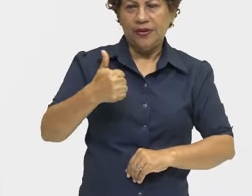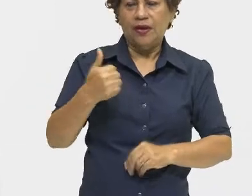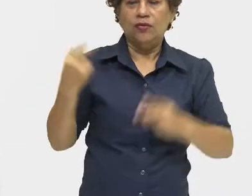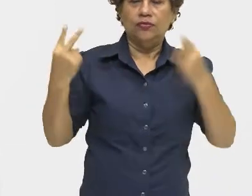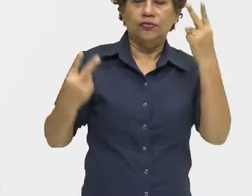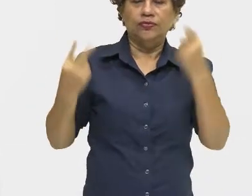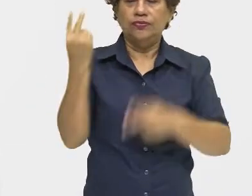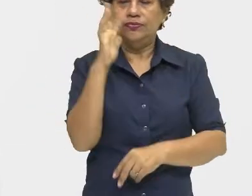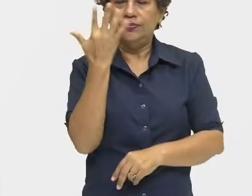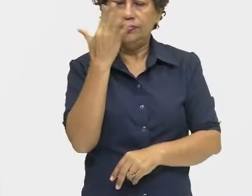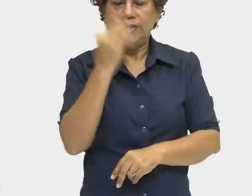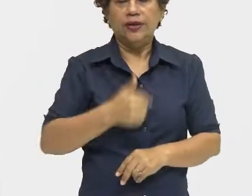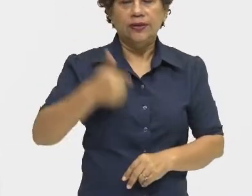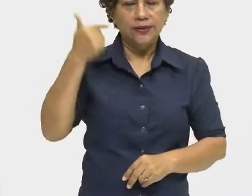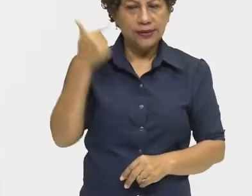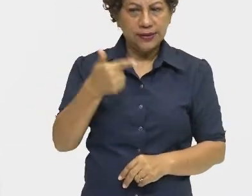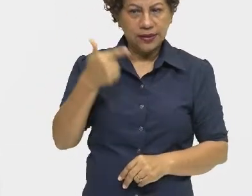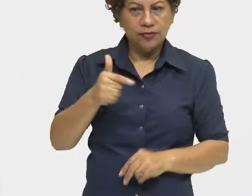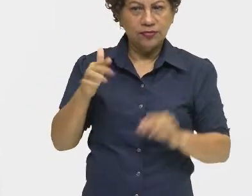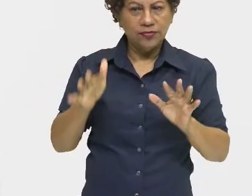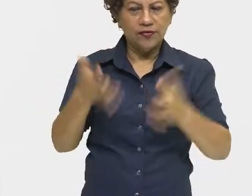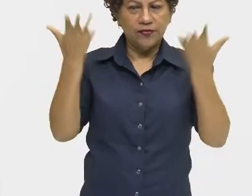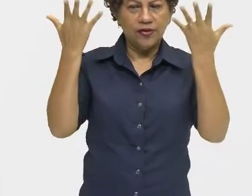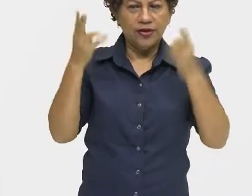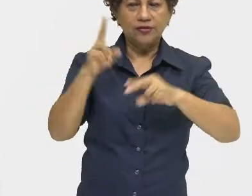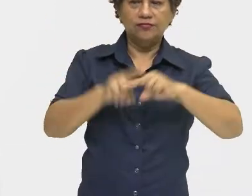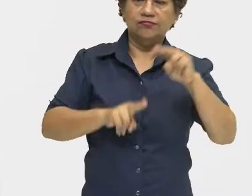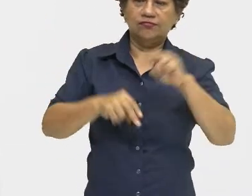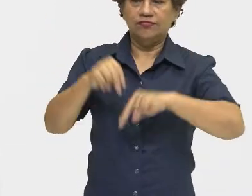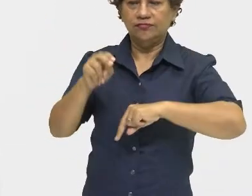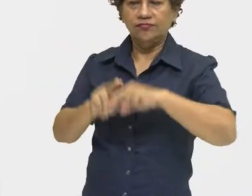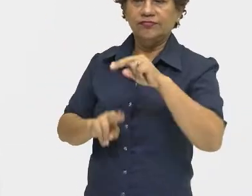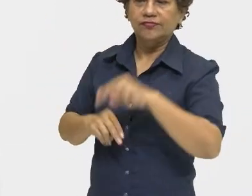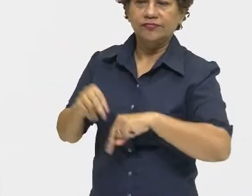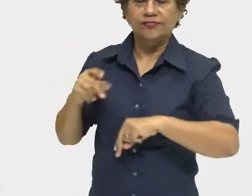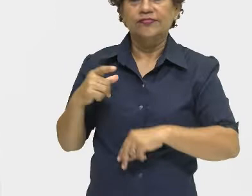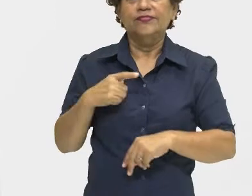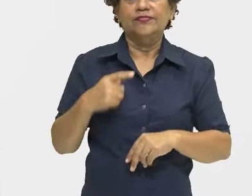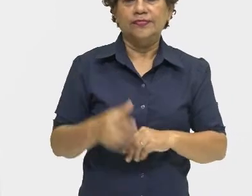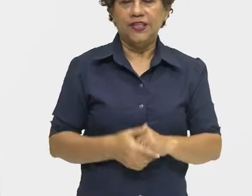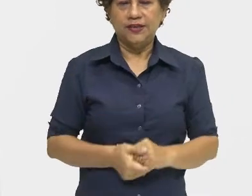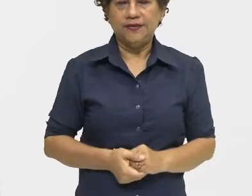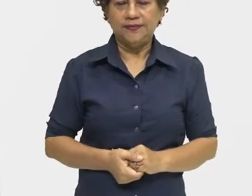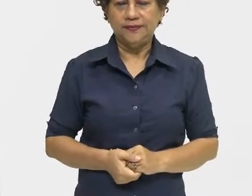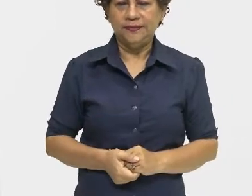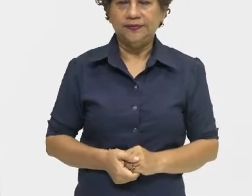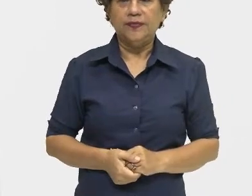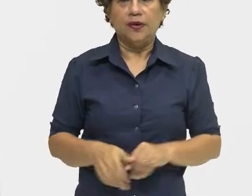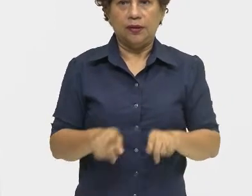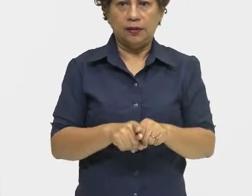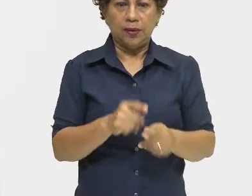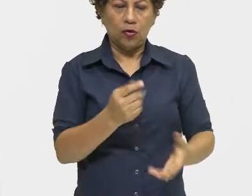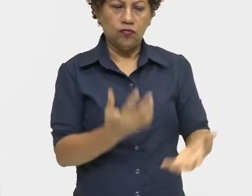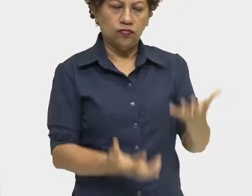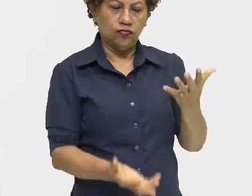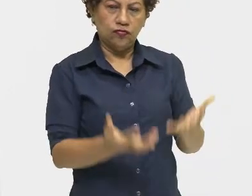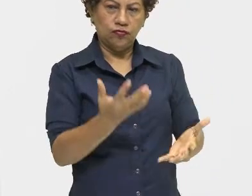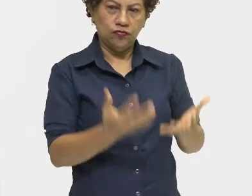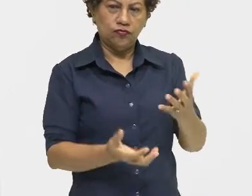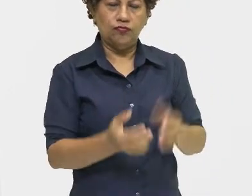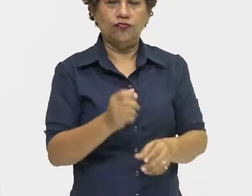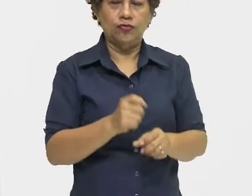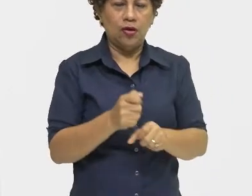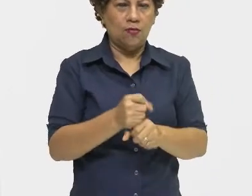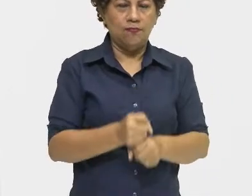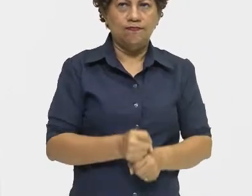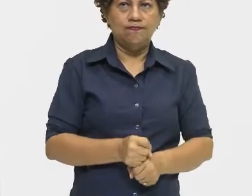junina. A decoração de festa junina é feita com bandeirolas e balões. A fogueira e os fogos de artifício